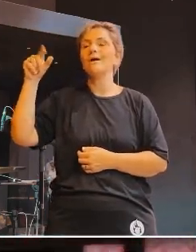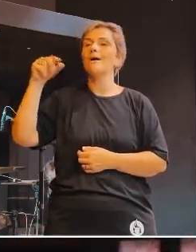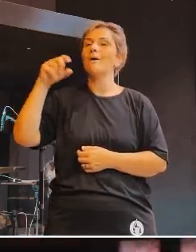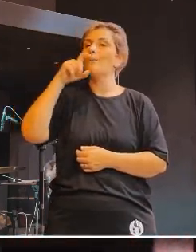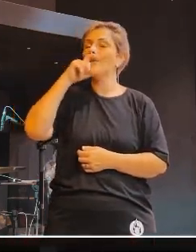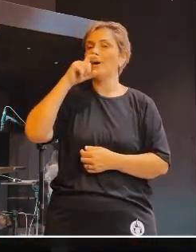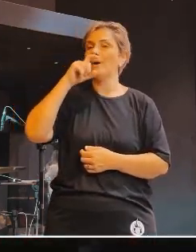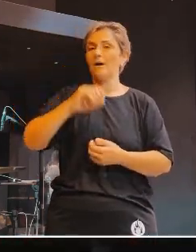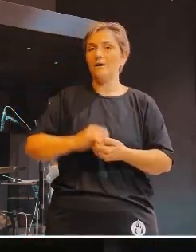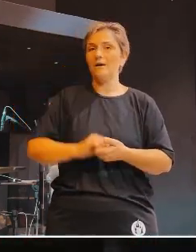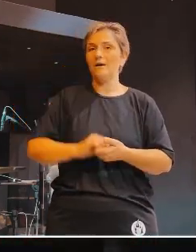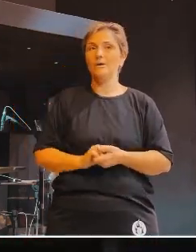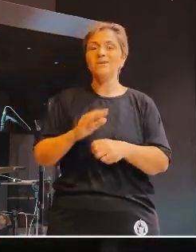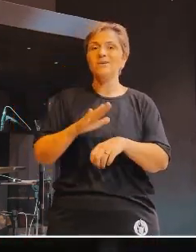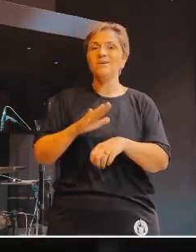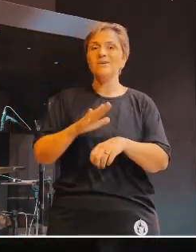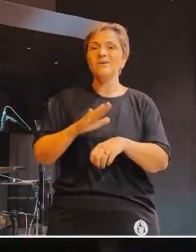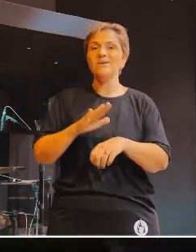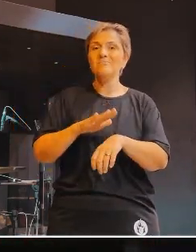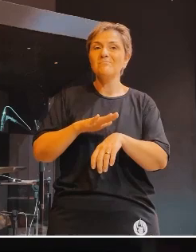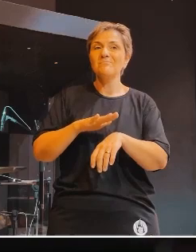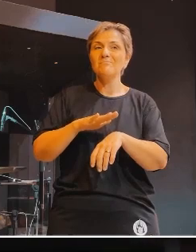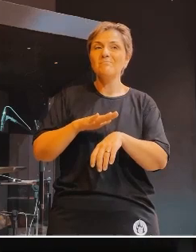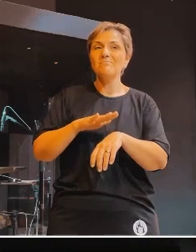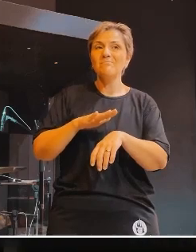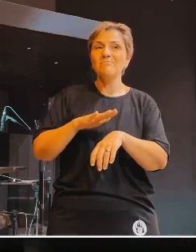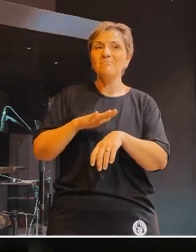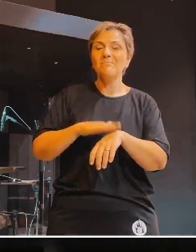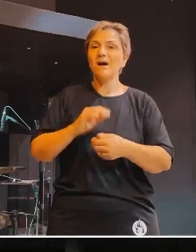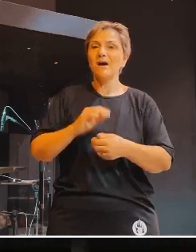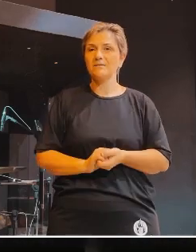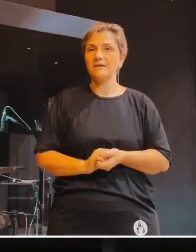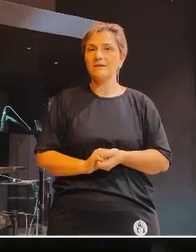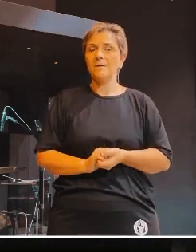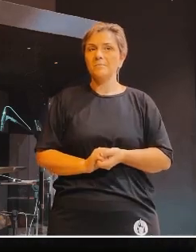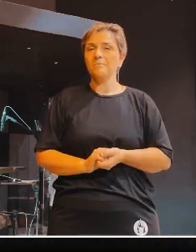o que mais destrói o coração de um pai, igreja?